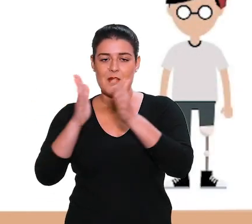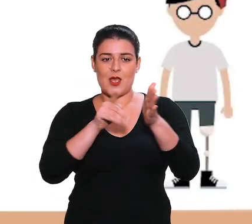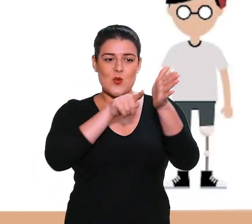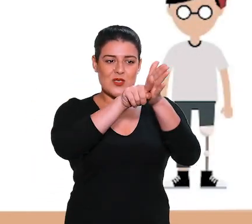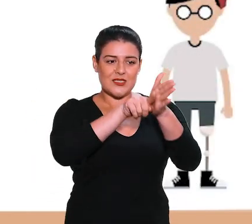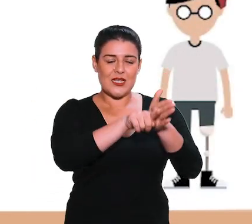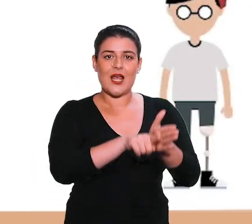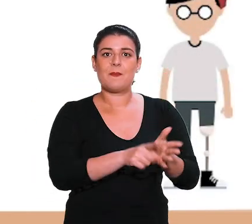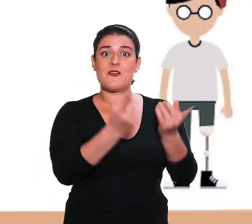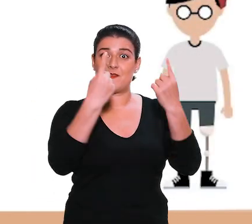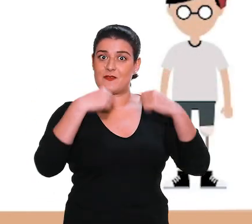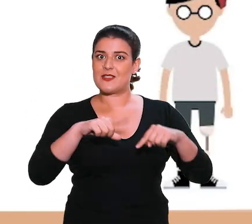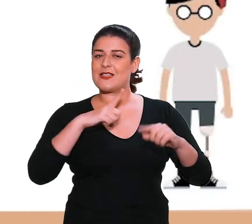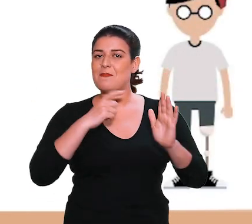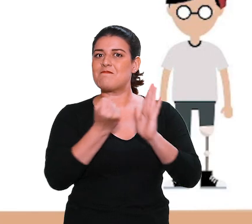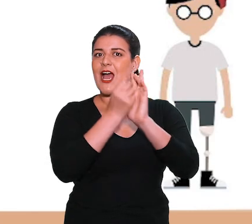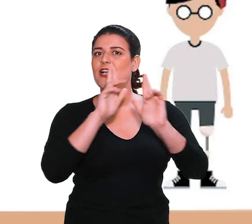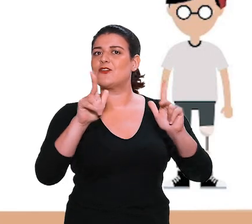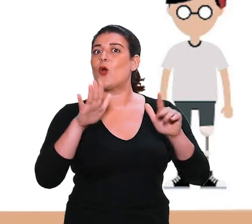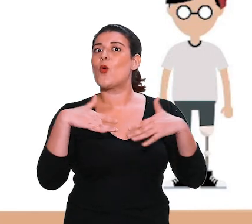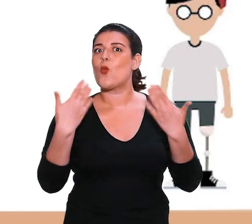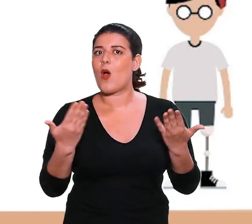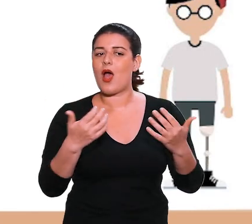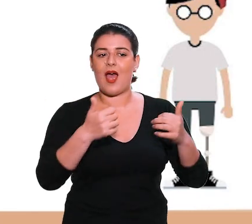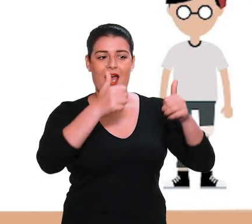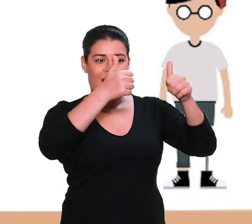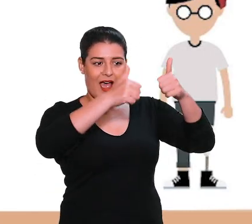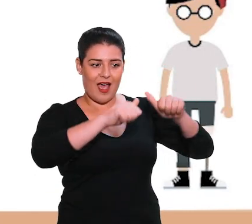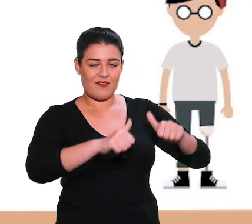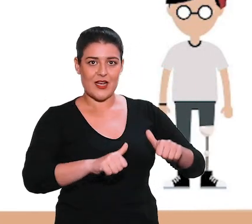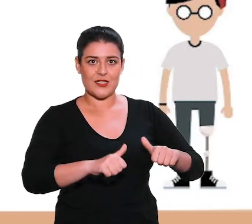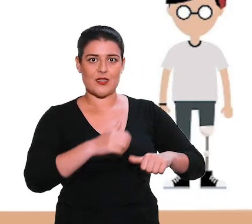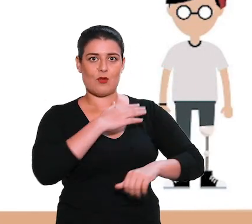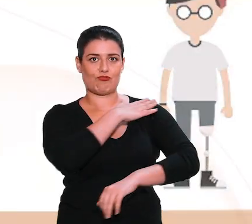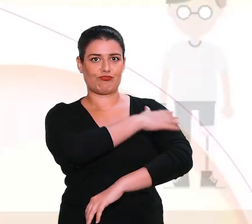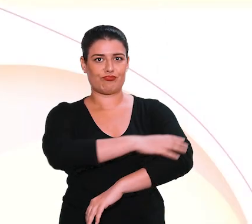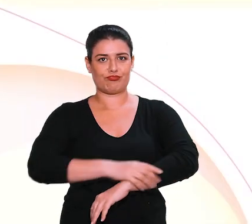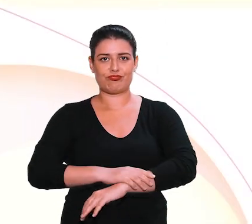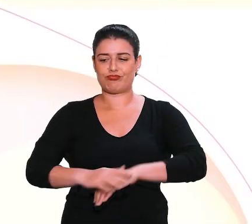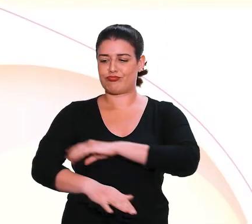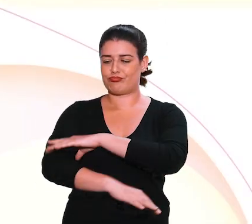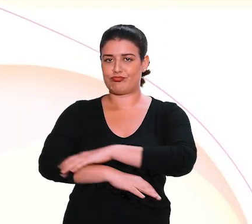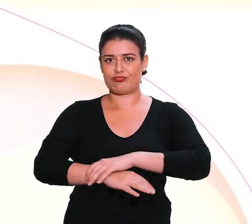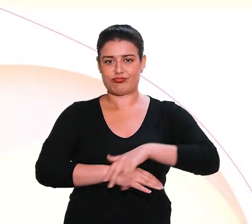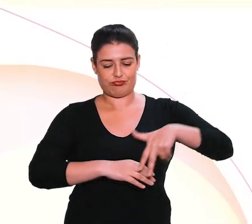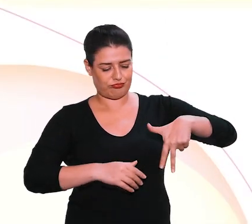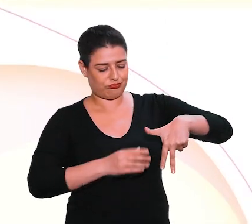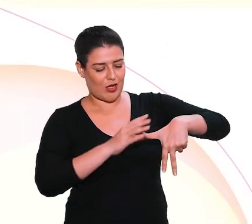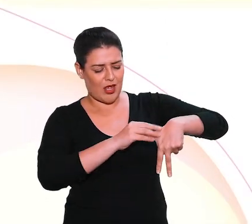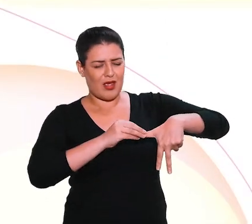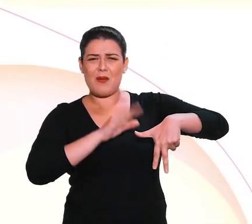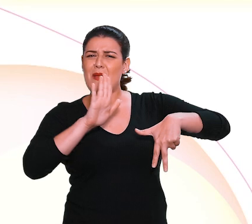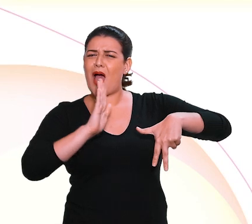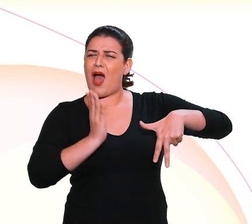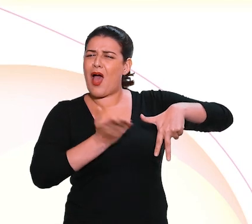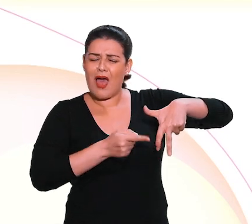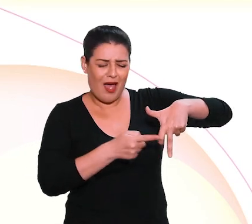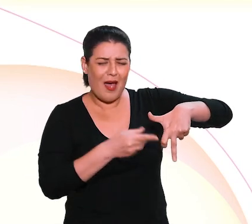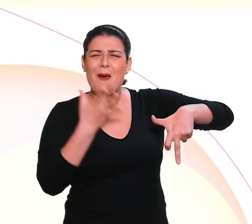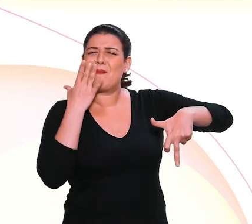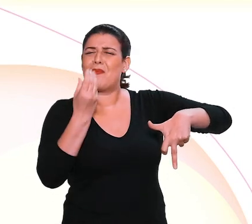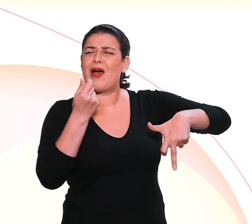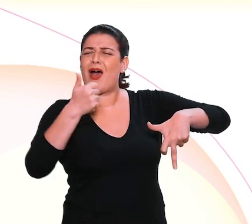a gente vem com uma outra diferença. A primeira coisa seria a avaliação de membros superiores. Mas por que a gente tem que avaliar membro superior se ele perdeu a